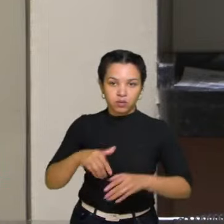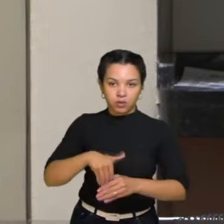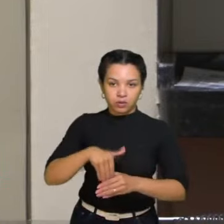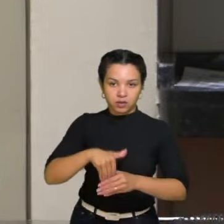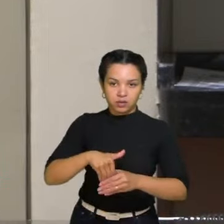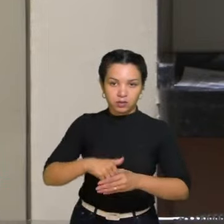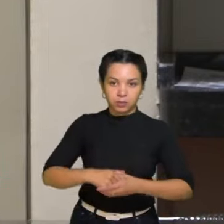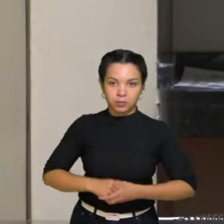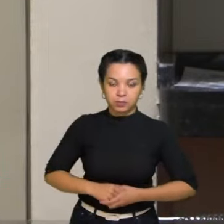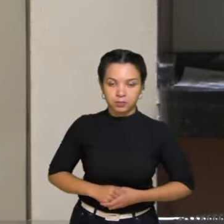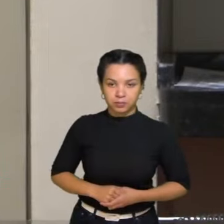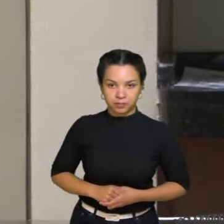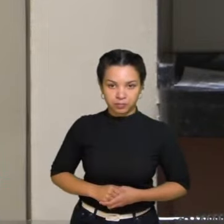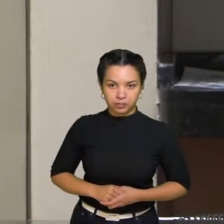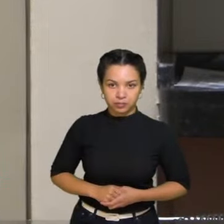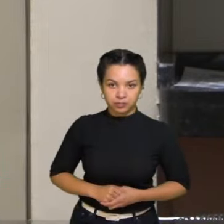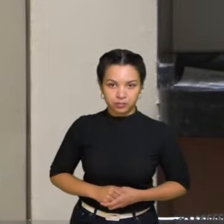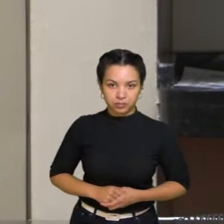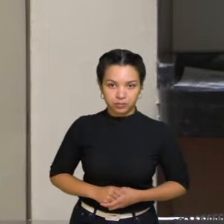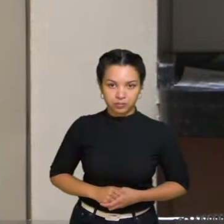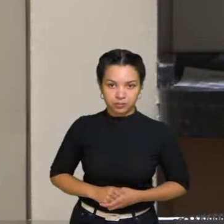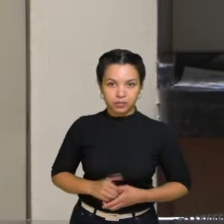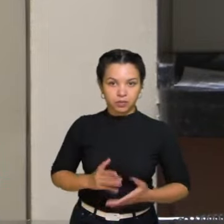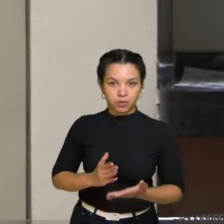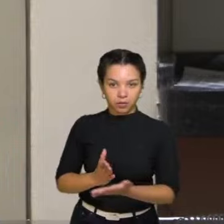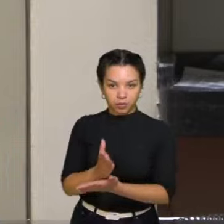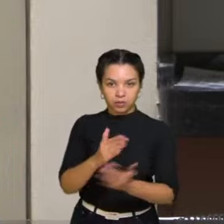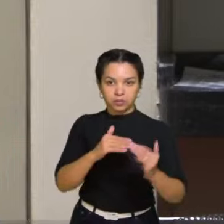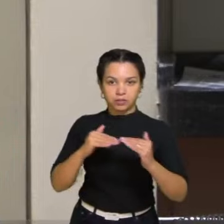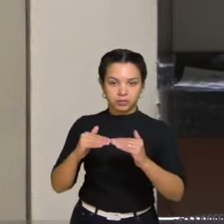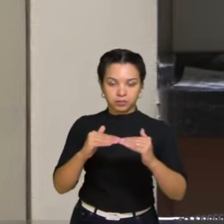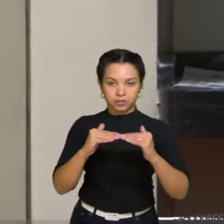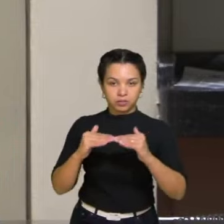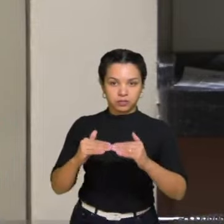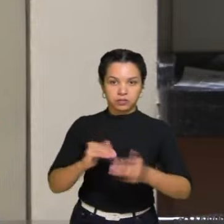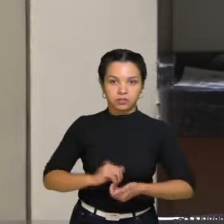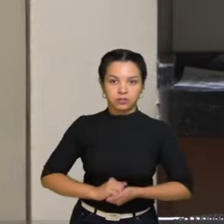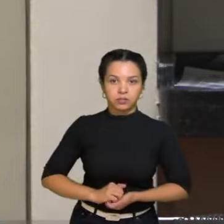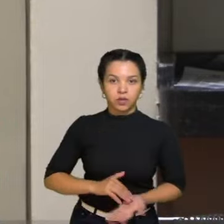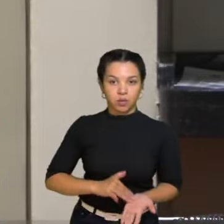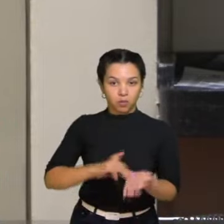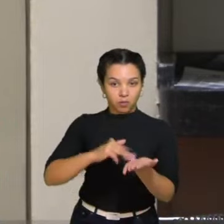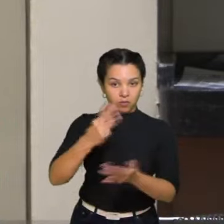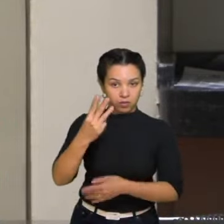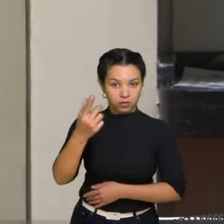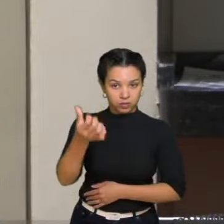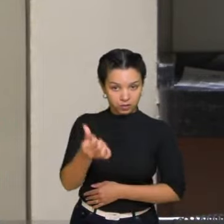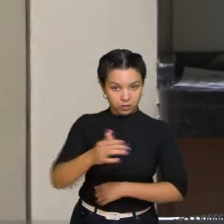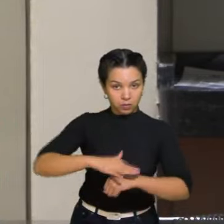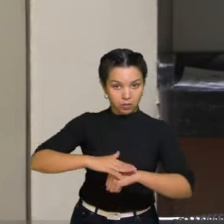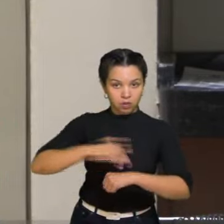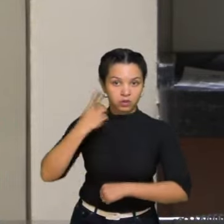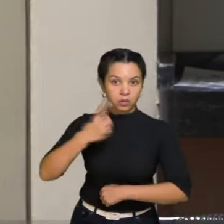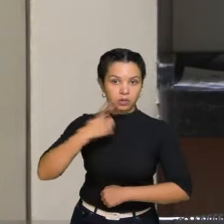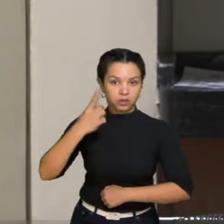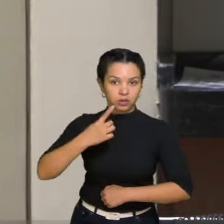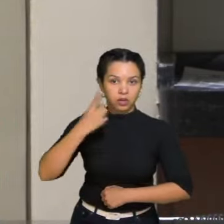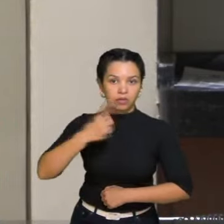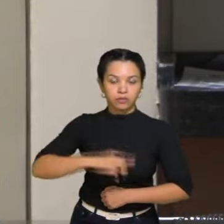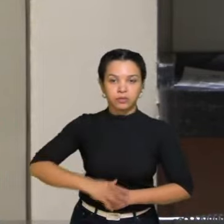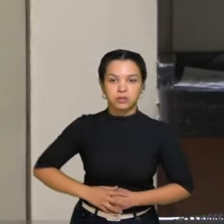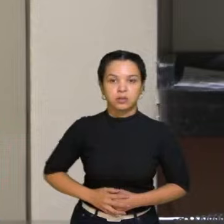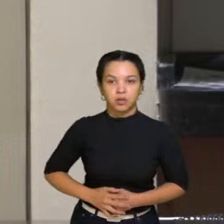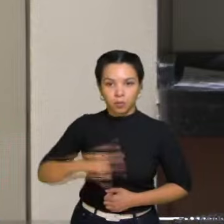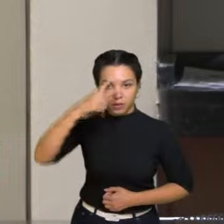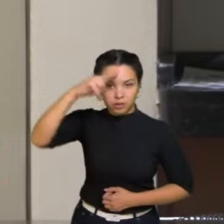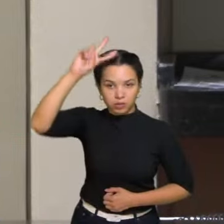que aprovam, permaneçam como se encontram. Aprovado por unanimidade. Moção 26, autor deputado Dr. Vicente Caro Preso,